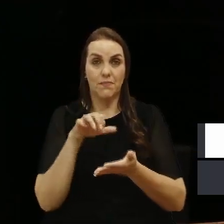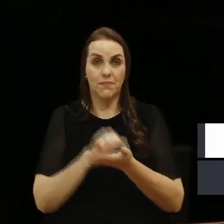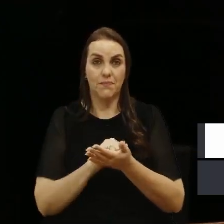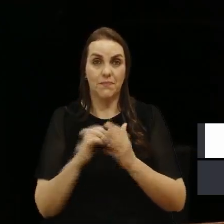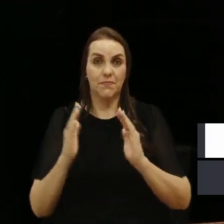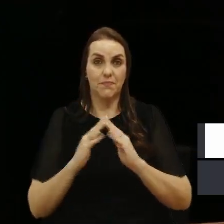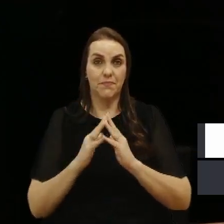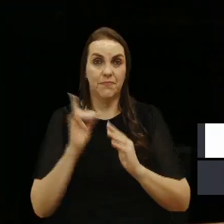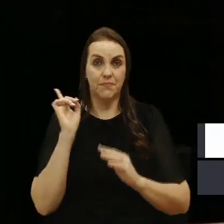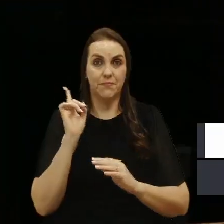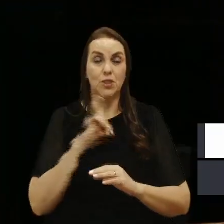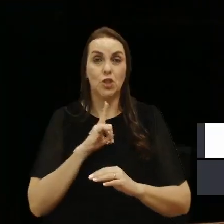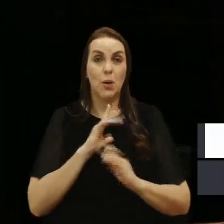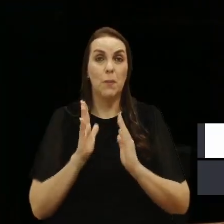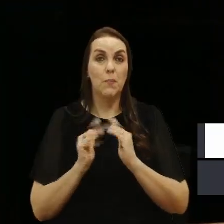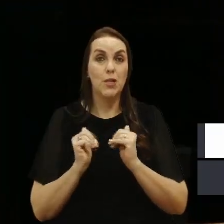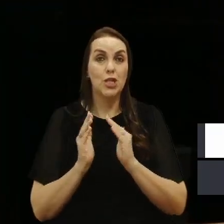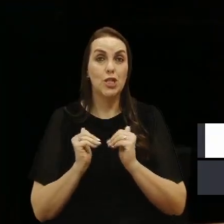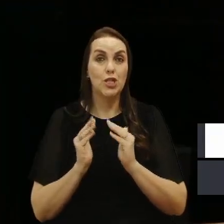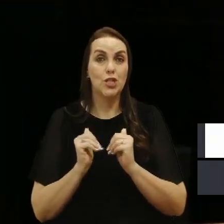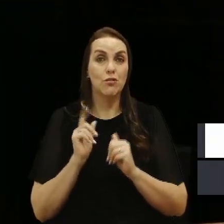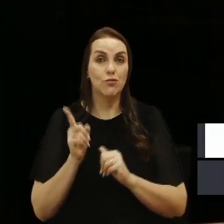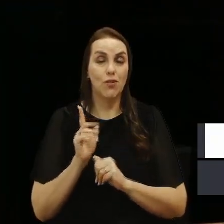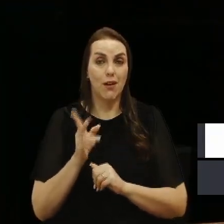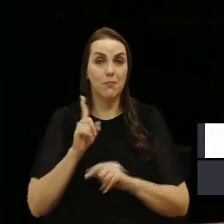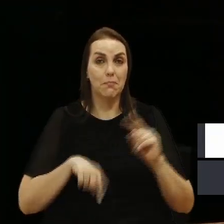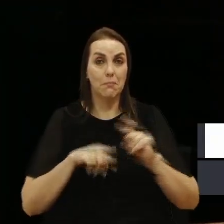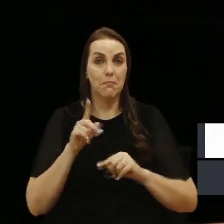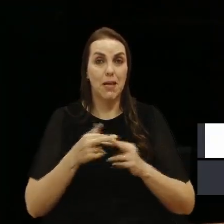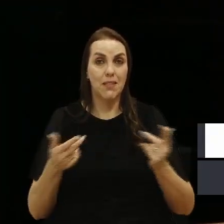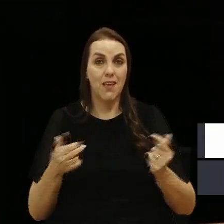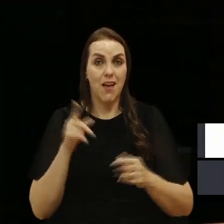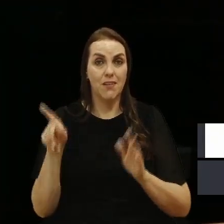as pessoas tinham solicitado já material na habitação.